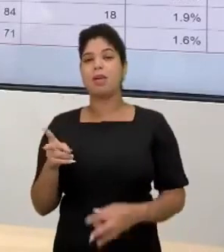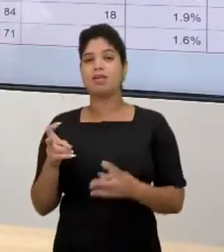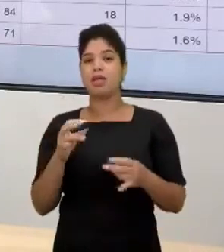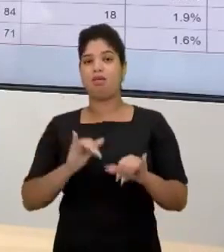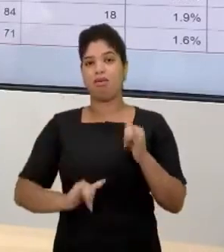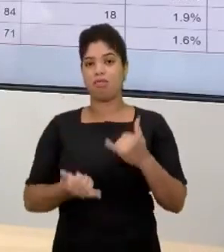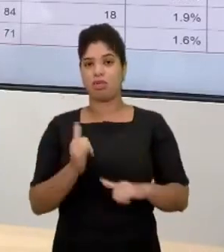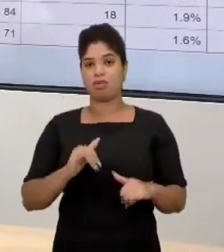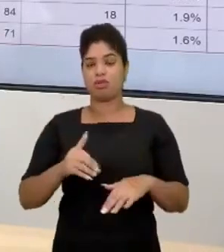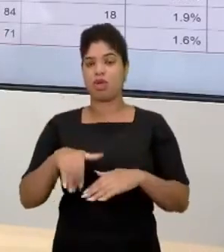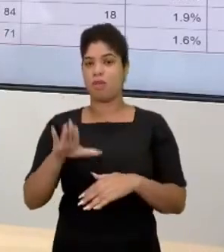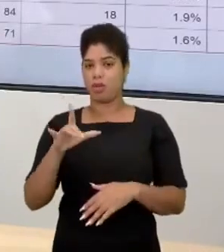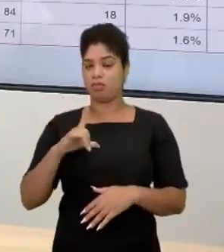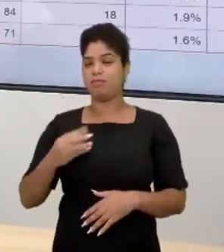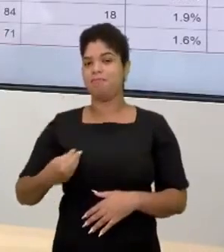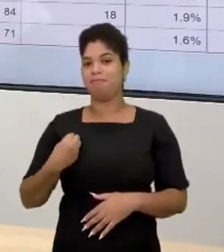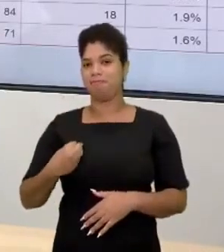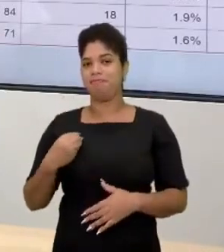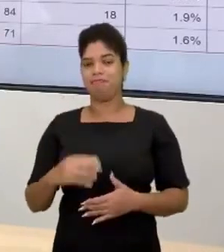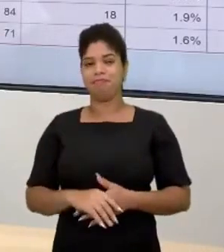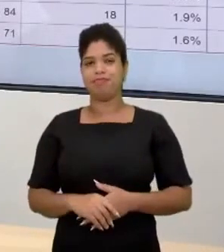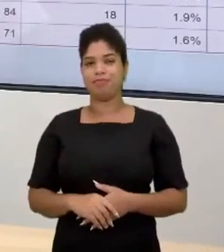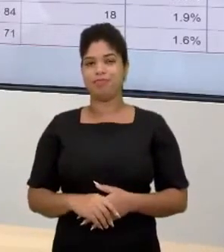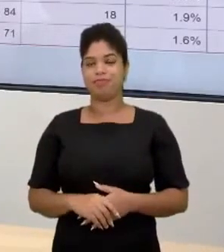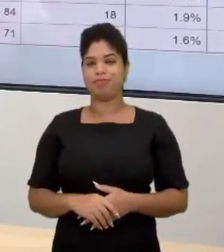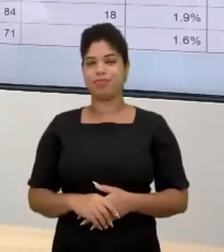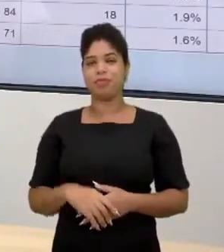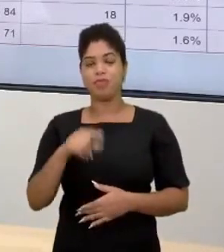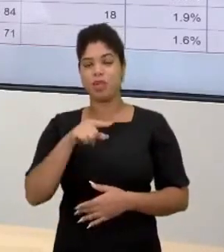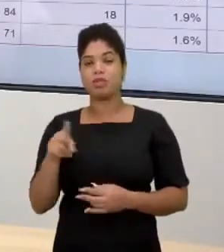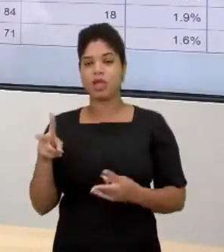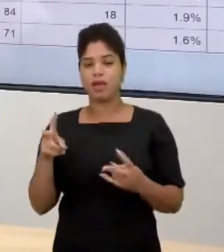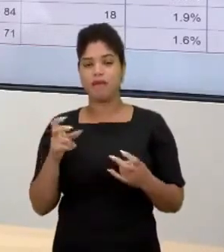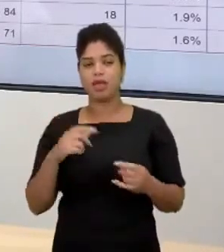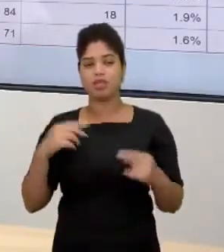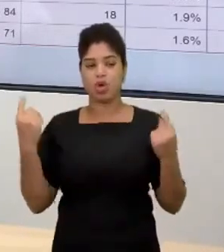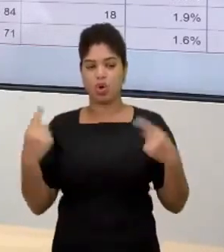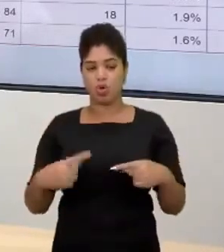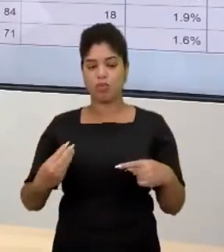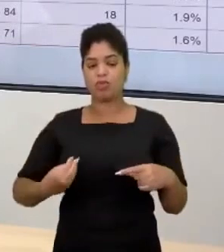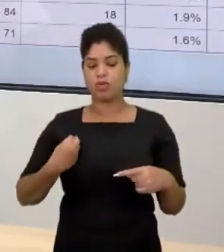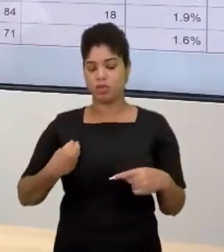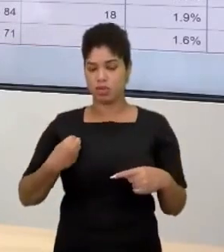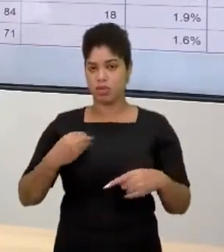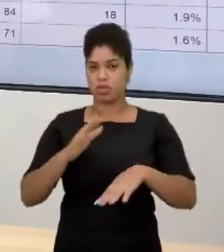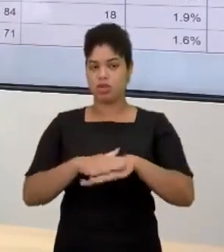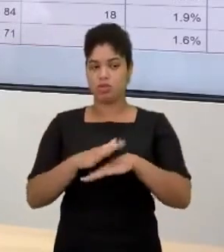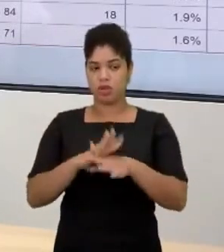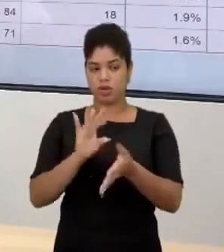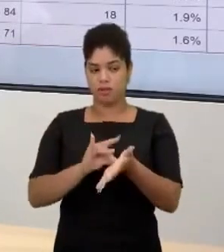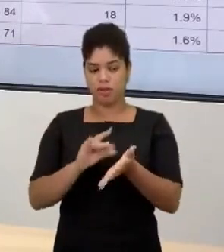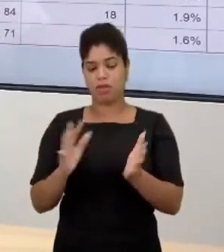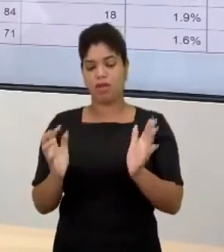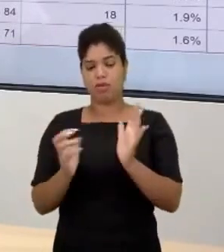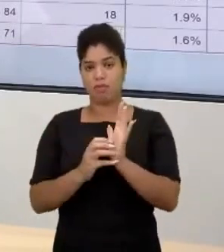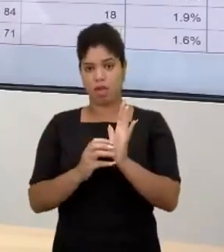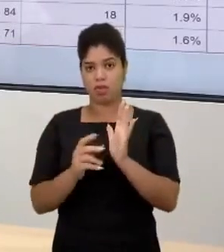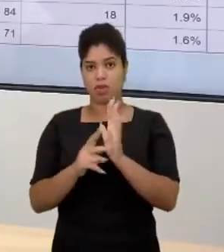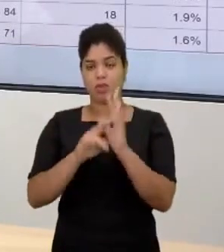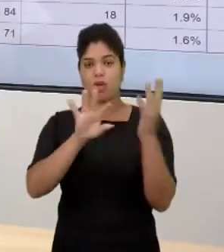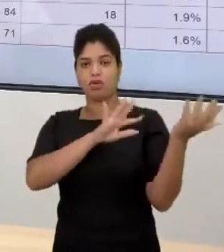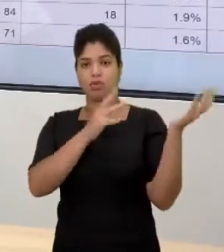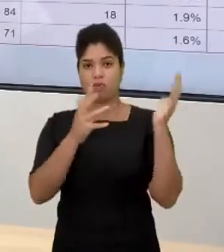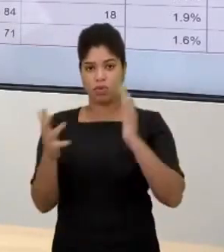do que a de Três Gargantas. E para vocês verem que gera um certo conflito nessas construções aí, impacta o meio ambiente